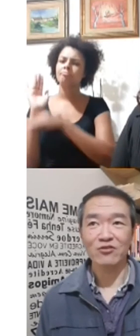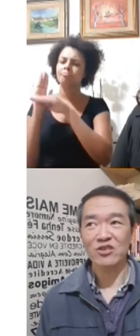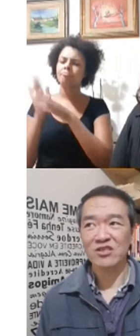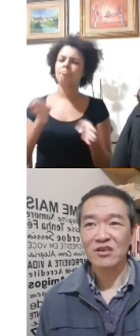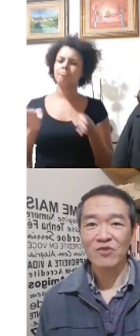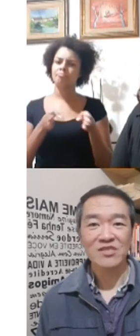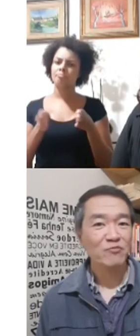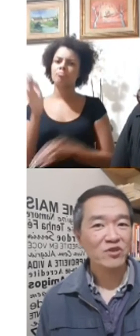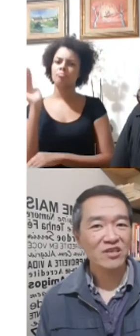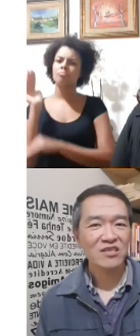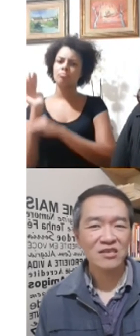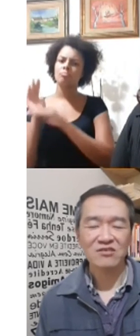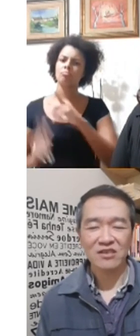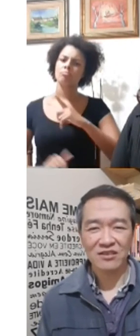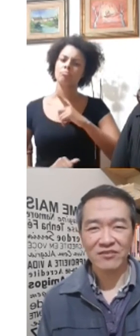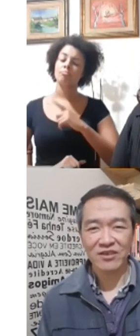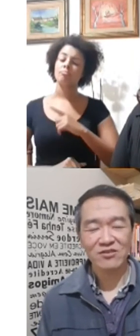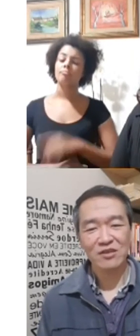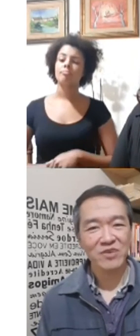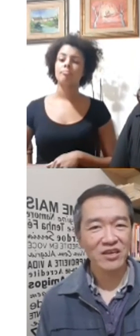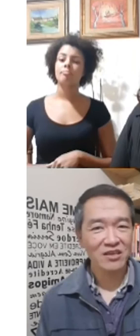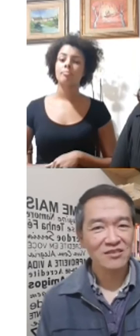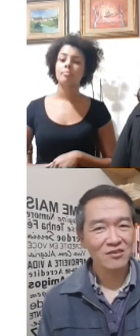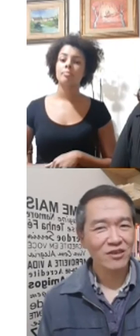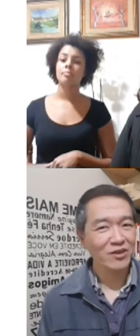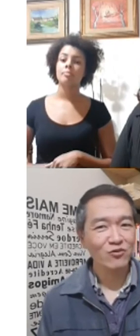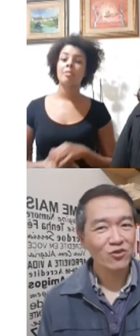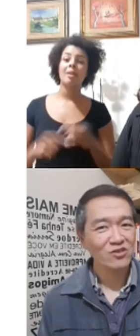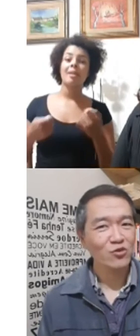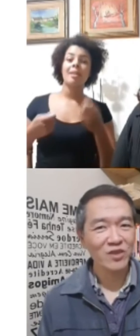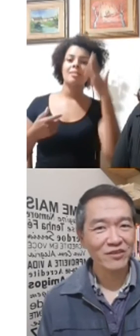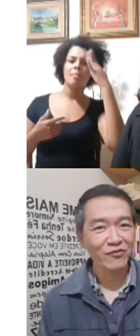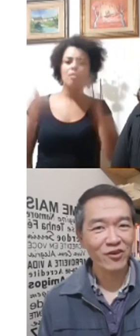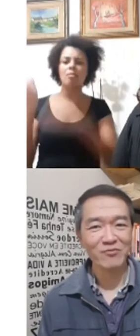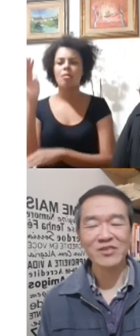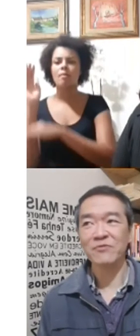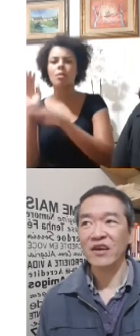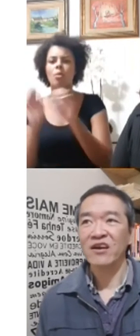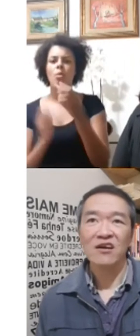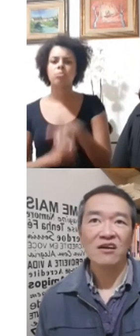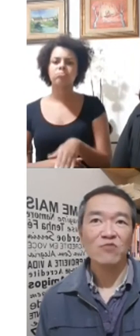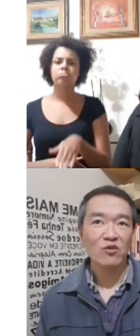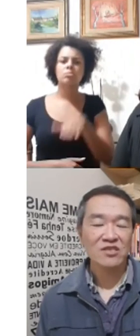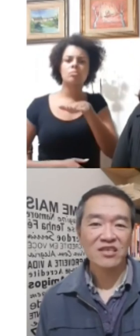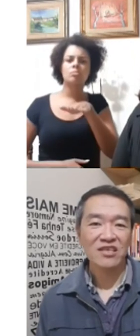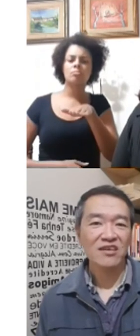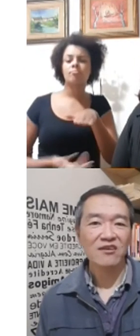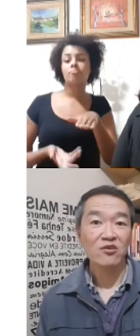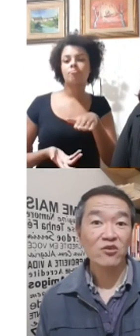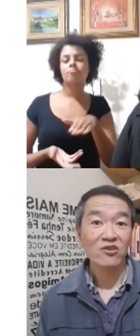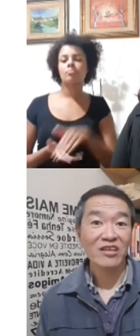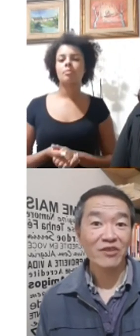acessibilidade, elevadores, mas é importante, acho que ela estava querendo saber em relação a elevadores ou plataformas. Uma coisa